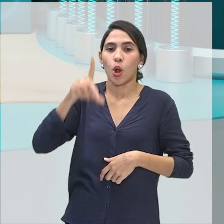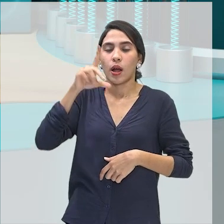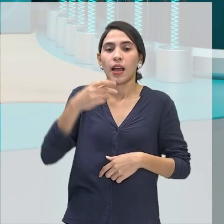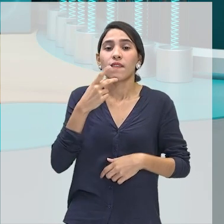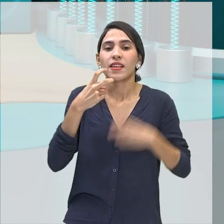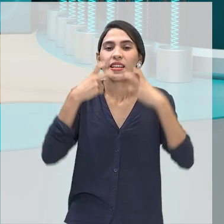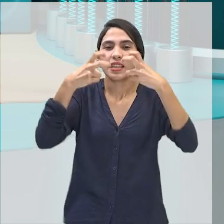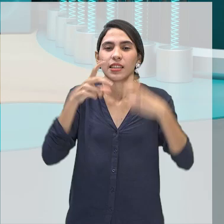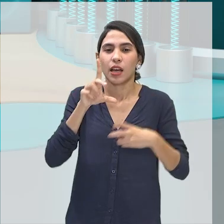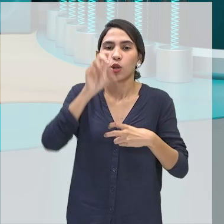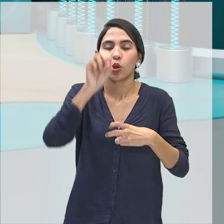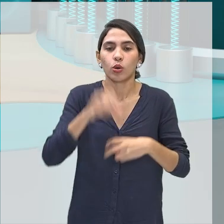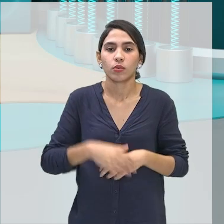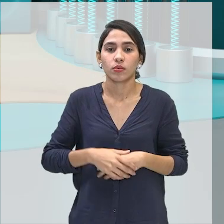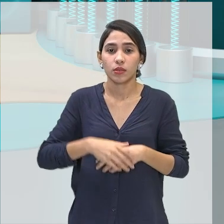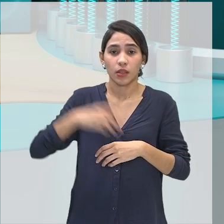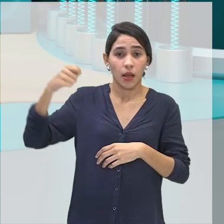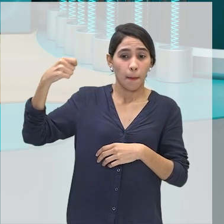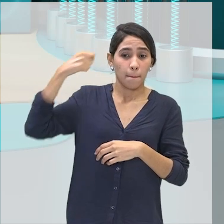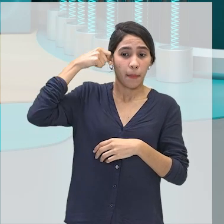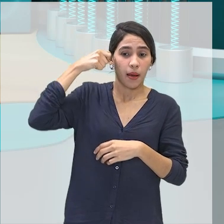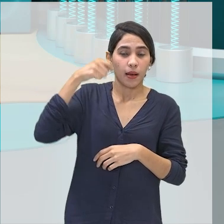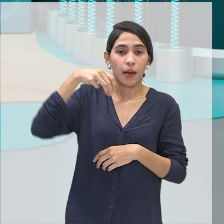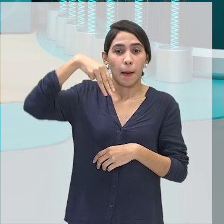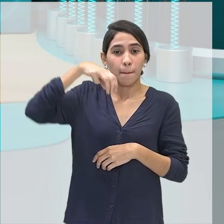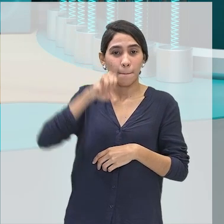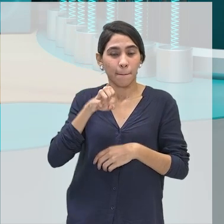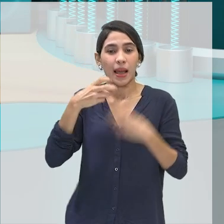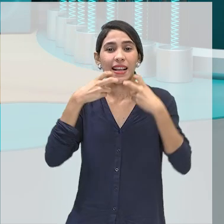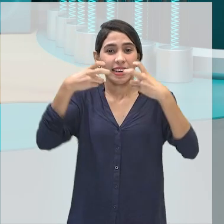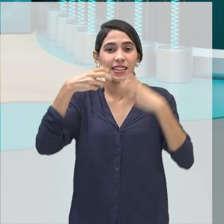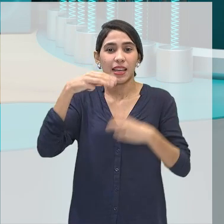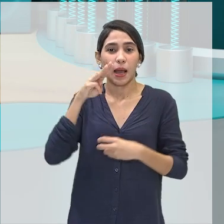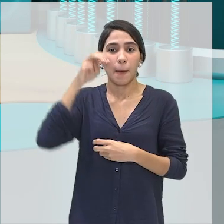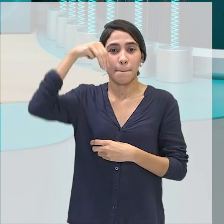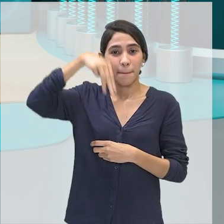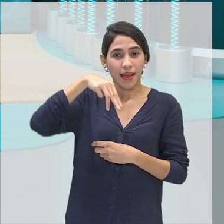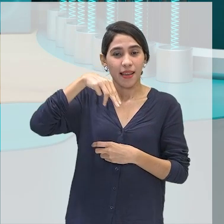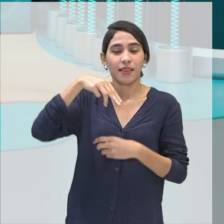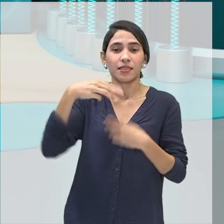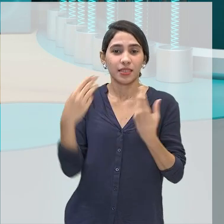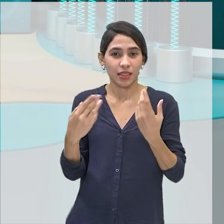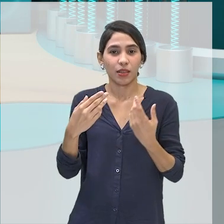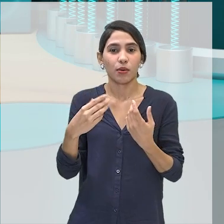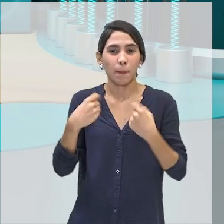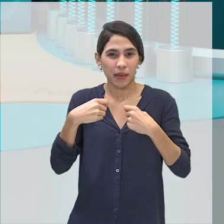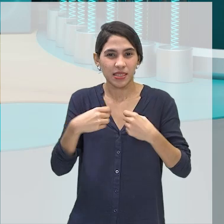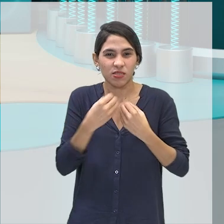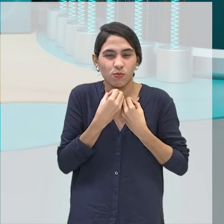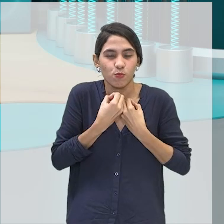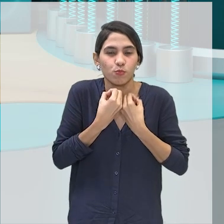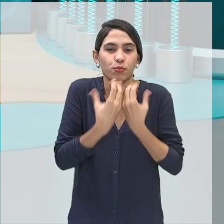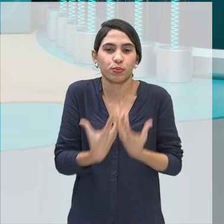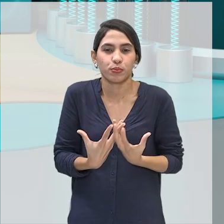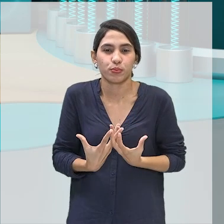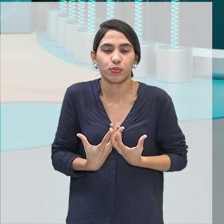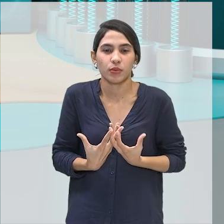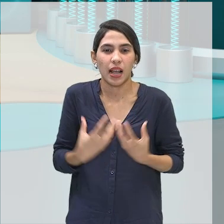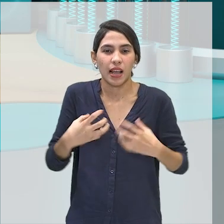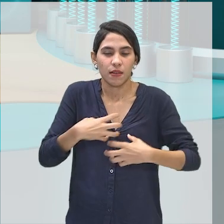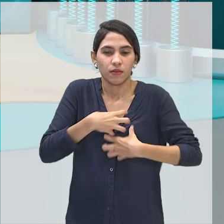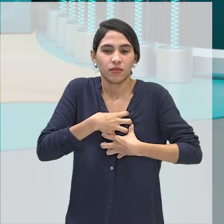Se for na cabeça, Men. Então, eles colocam esse Kiai para fora, que para eles é